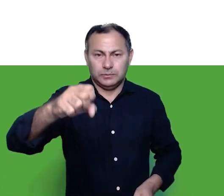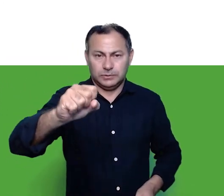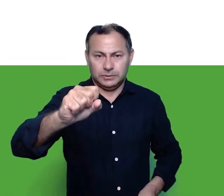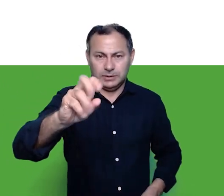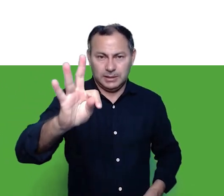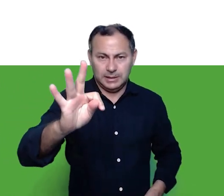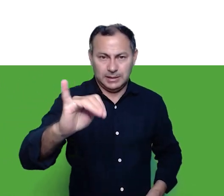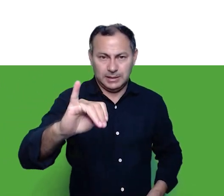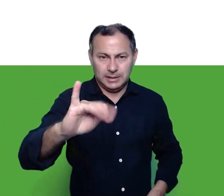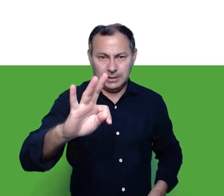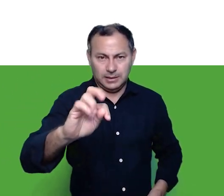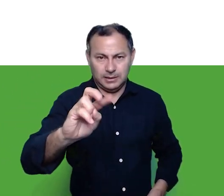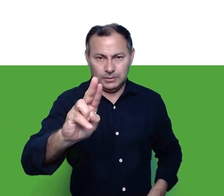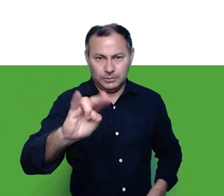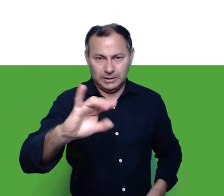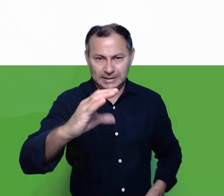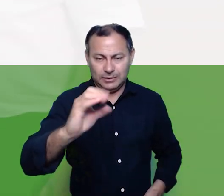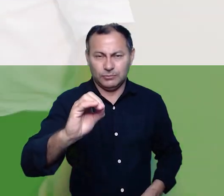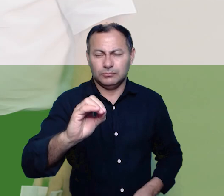Constituição.